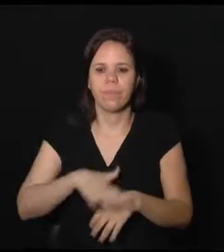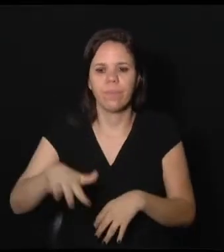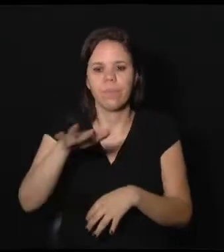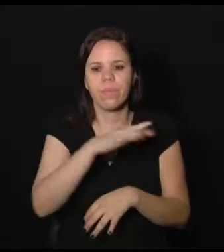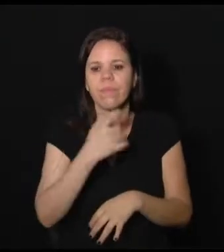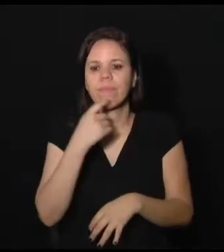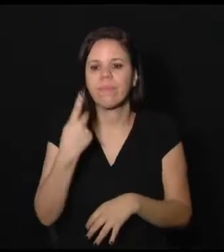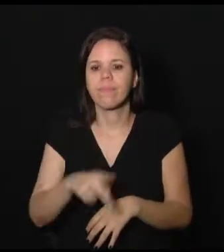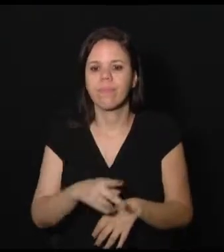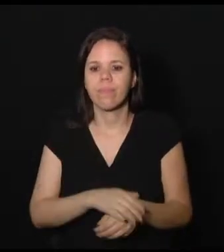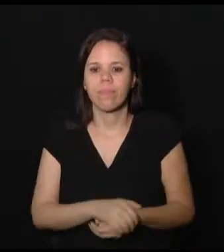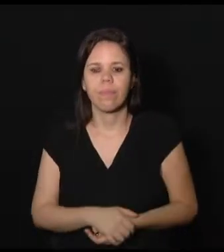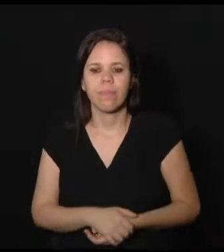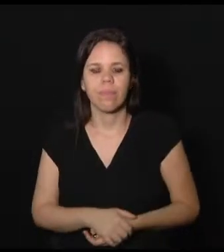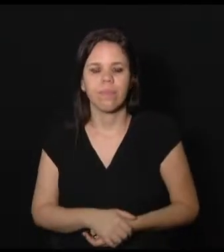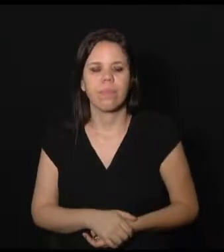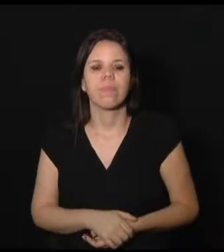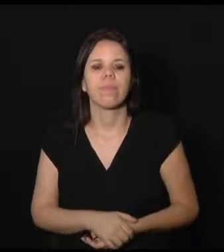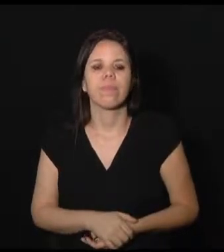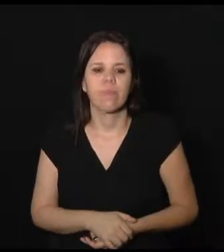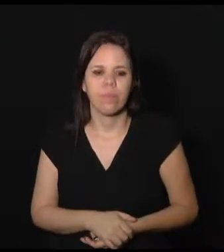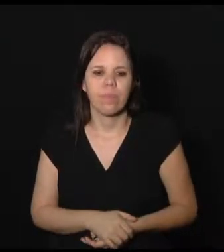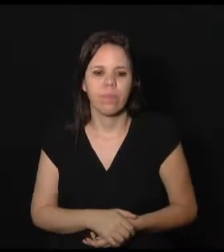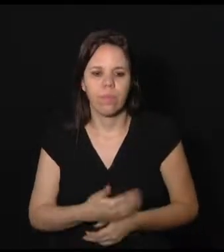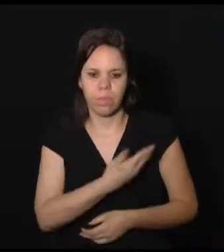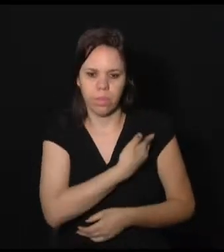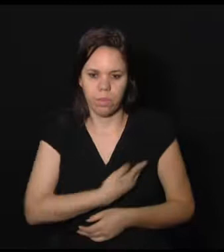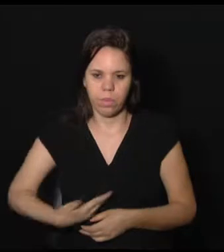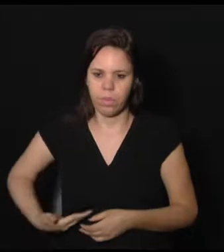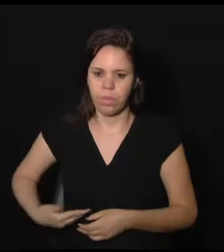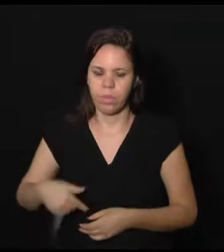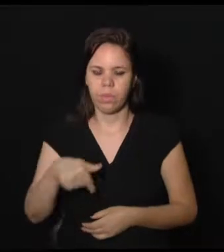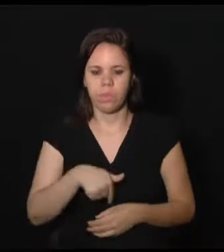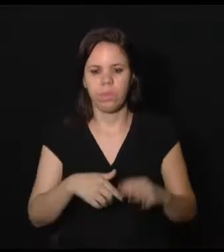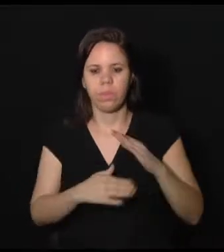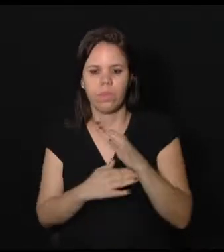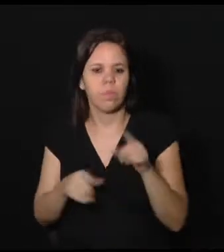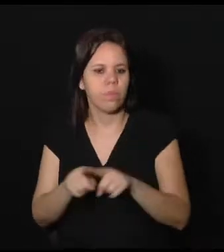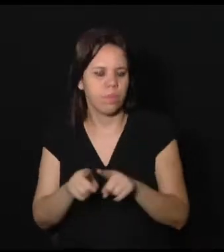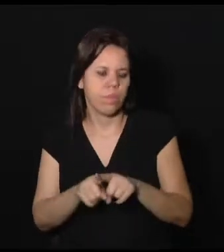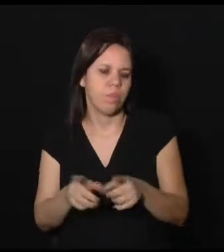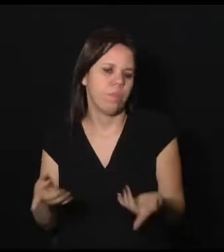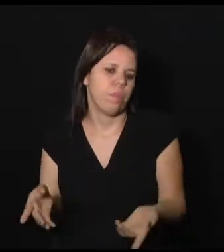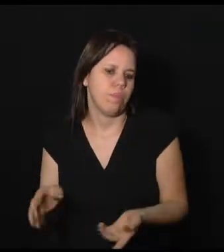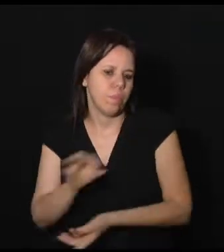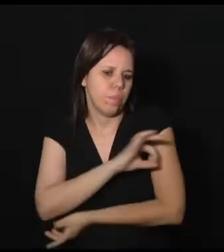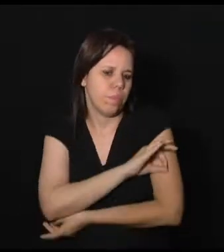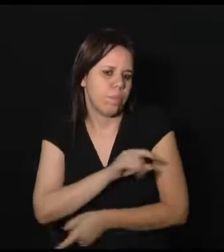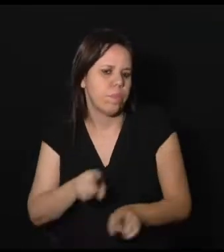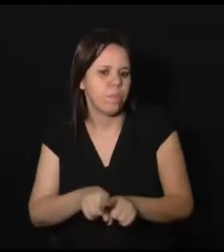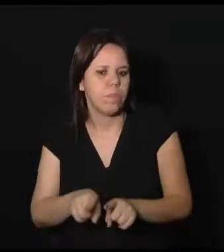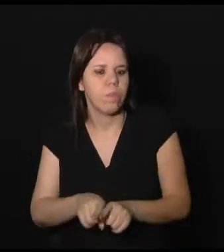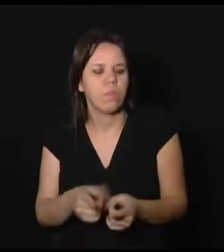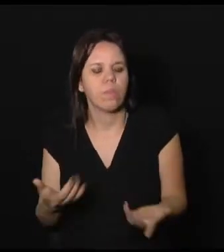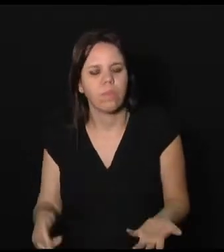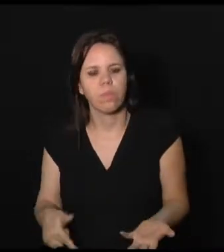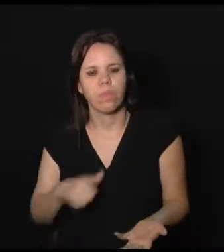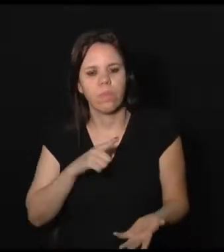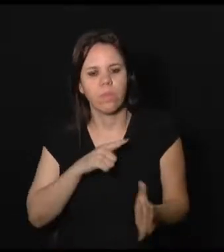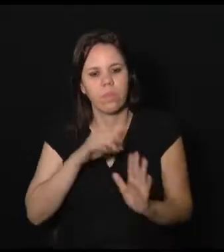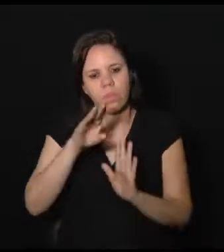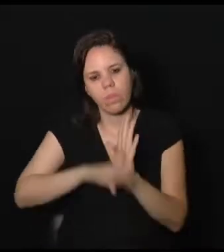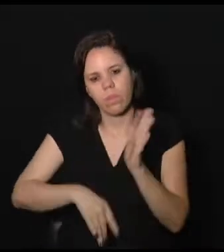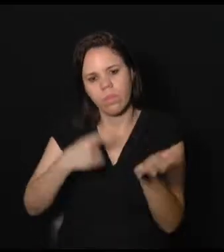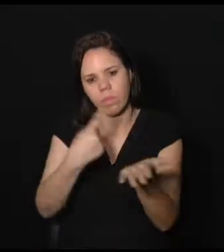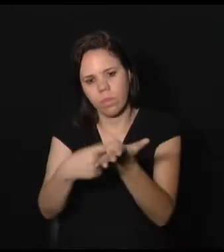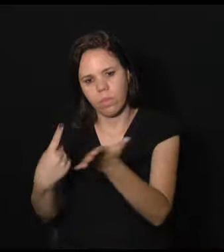de Campinas. E o executivo, assim como o legislativo, poderiam criar uma pauta, agendas ou políticas